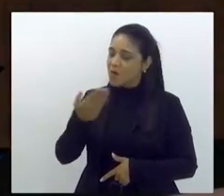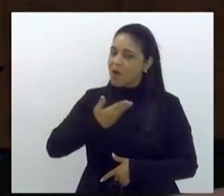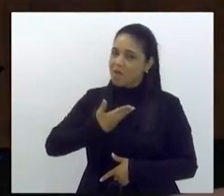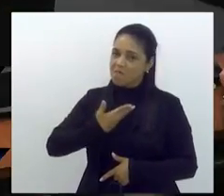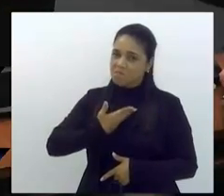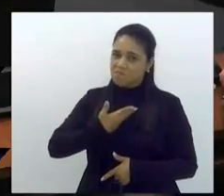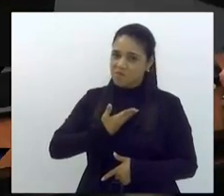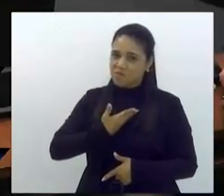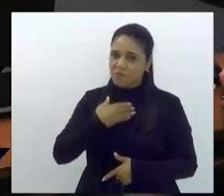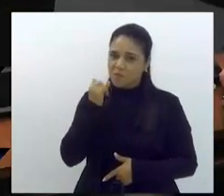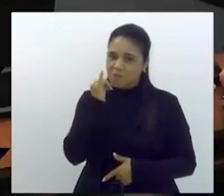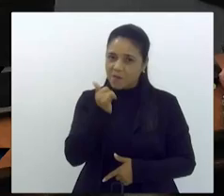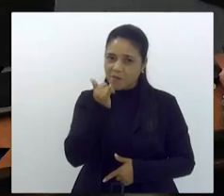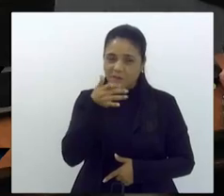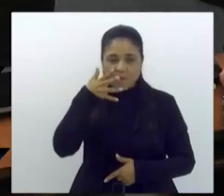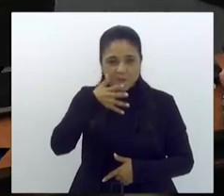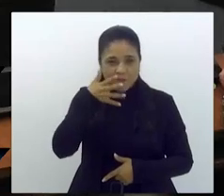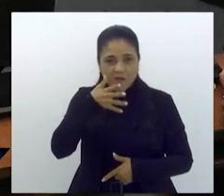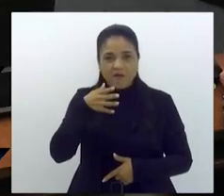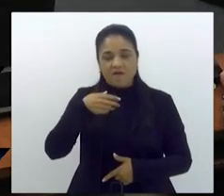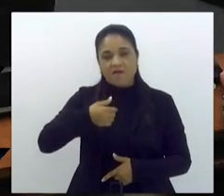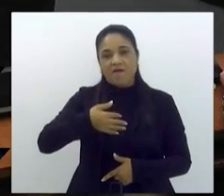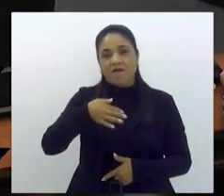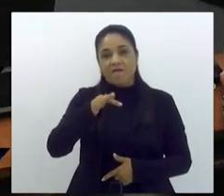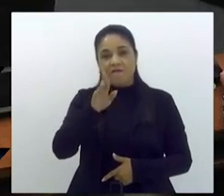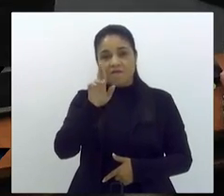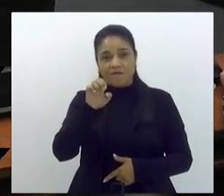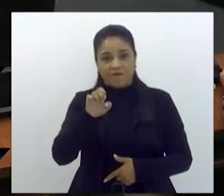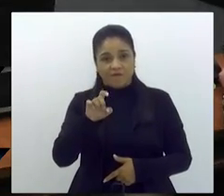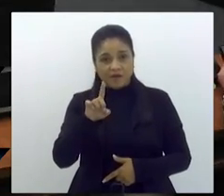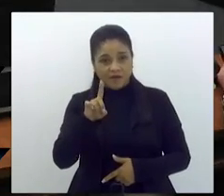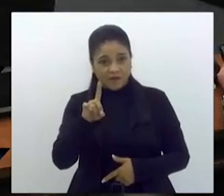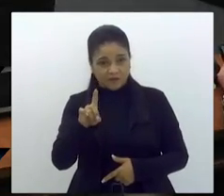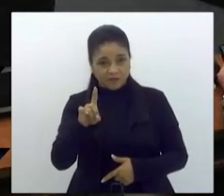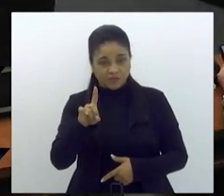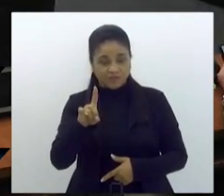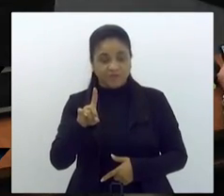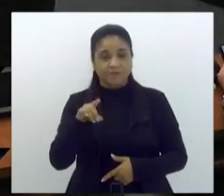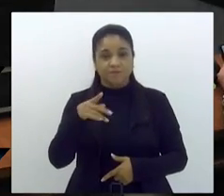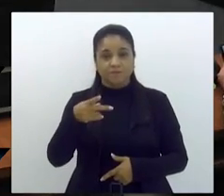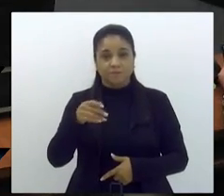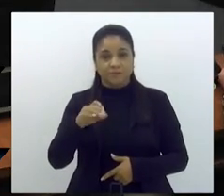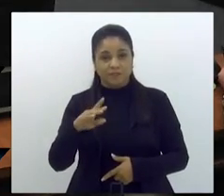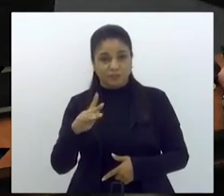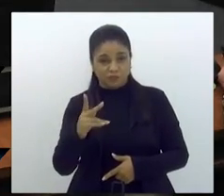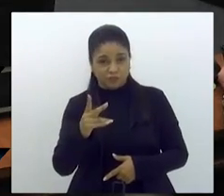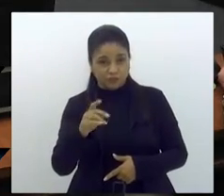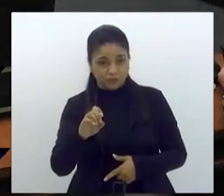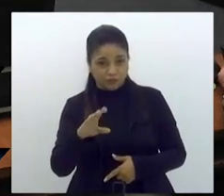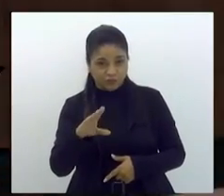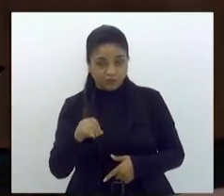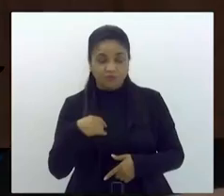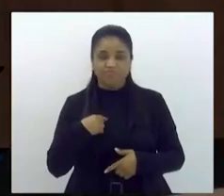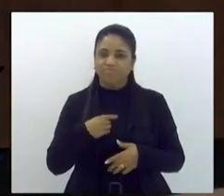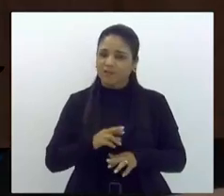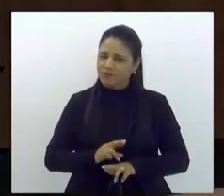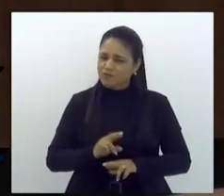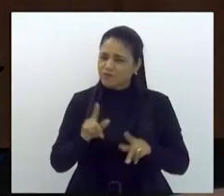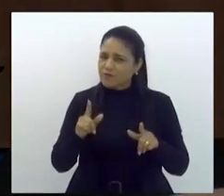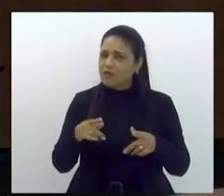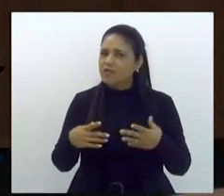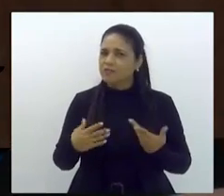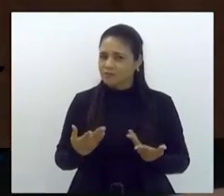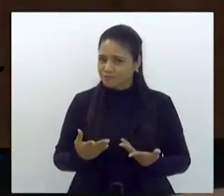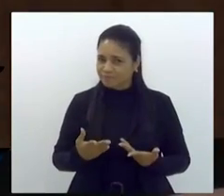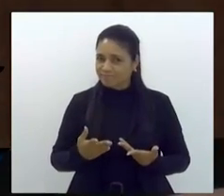companheiro Fred Pacheco parece uma coisa muito simples mas na realidade faz uma diferença muito grande a dias atrás